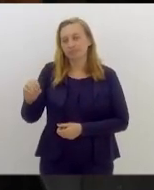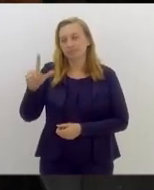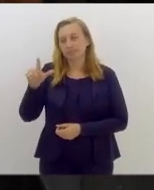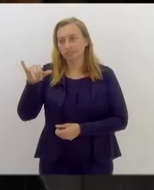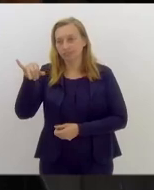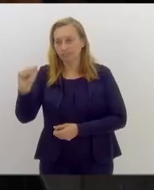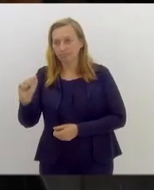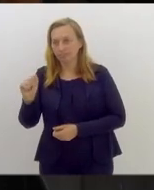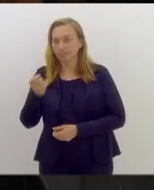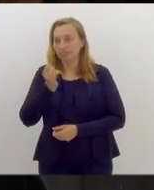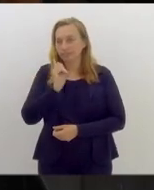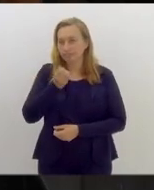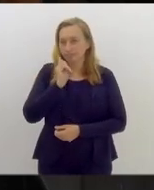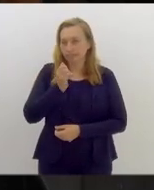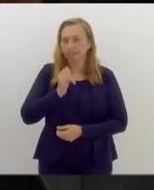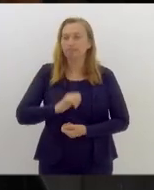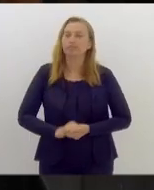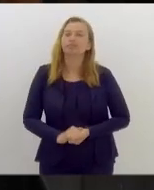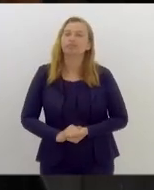o relator,